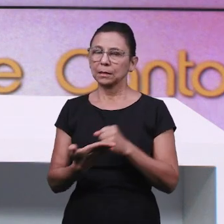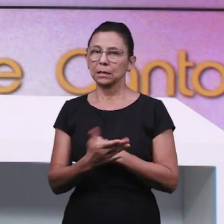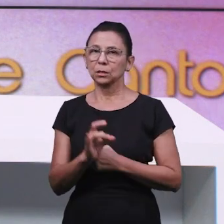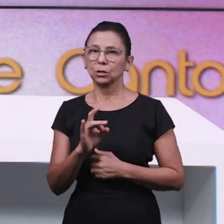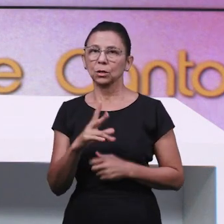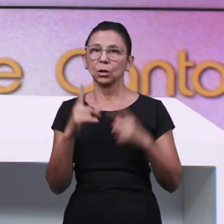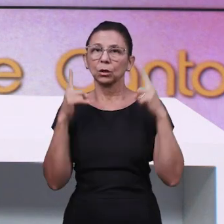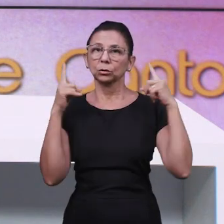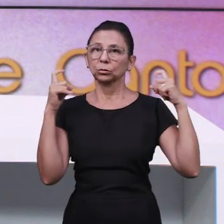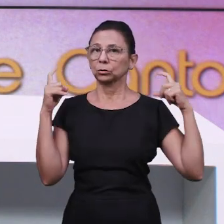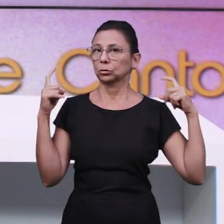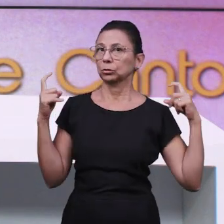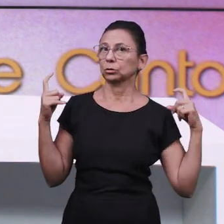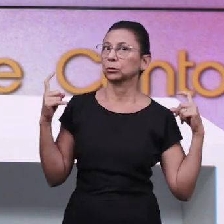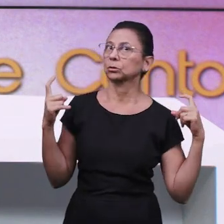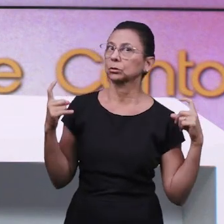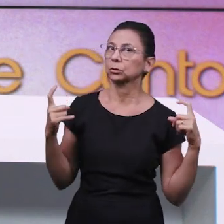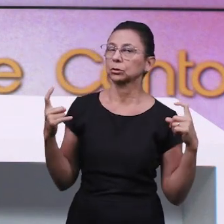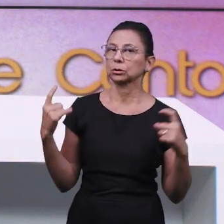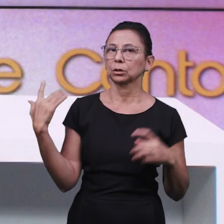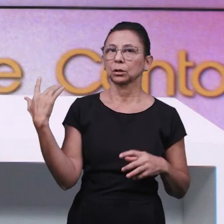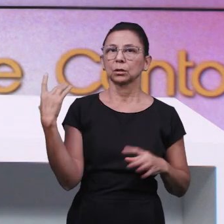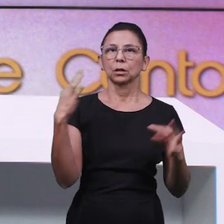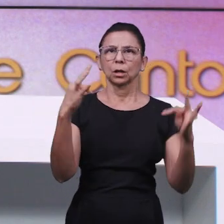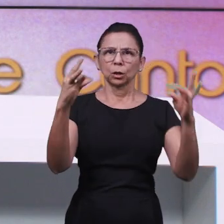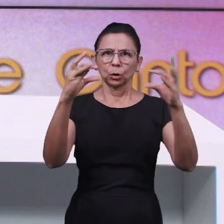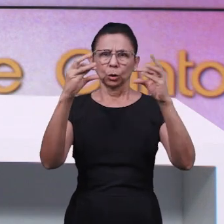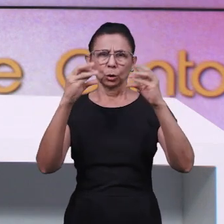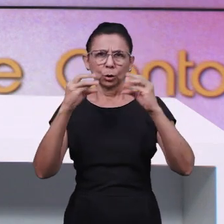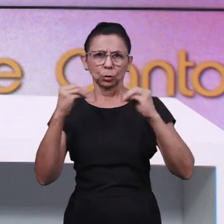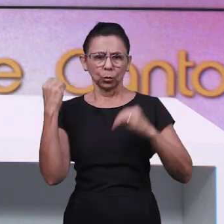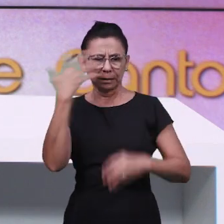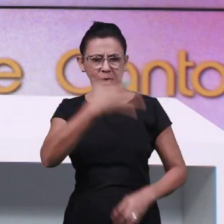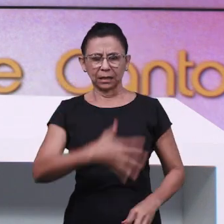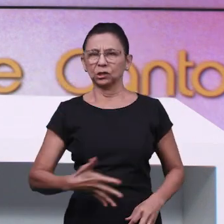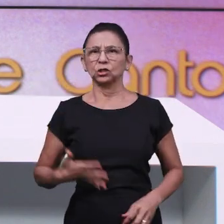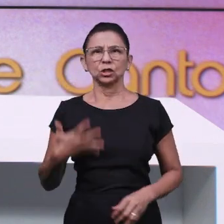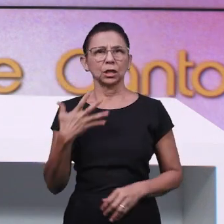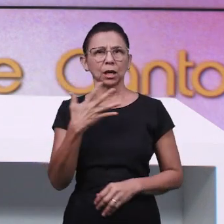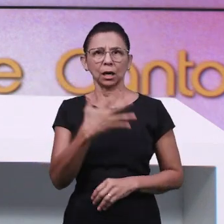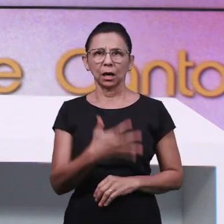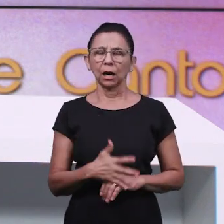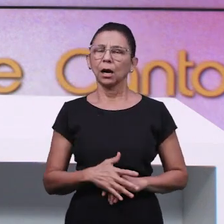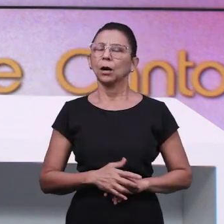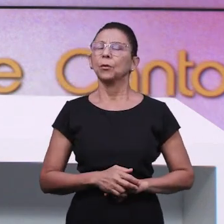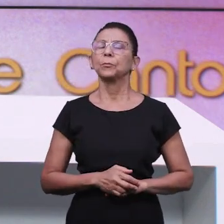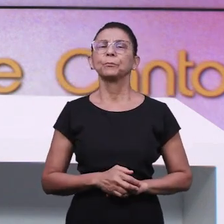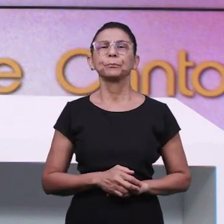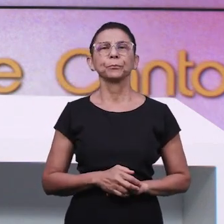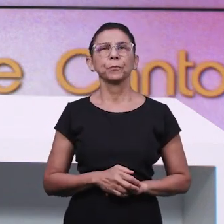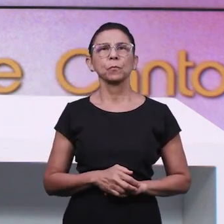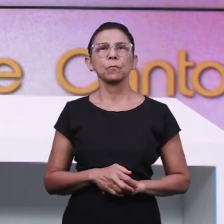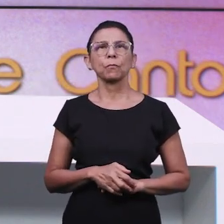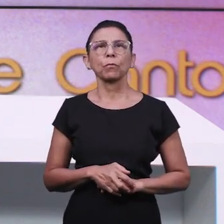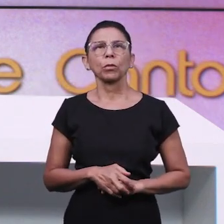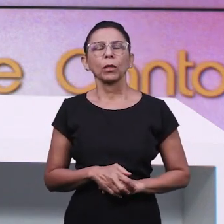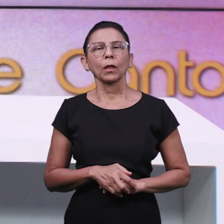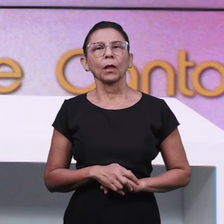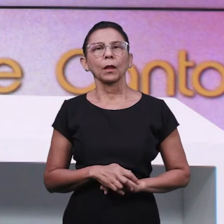som. Ainda não temos a totalidade da voz. Isso também já mencionamos em aulas